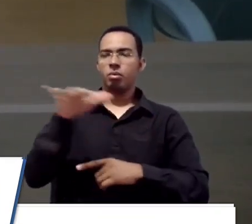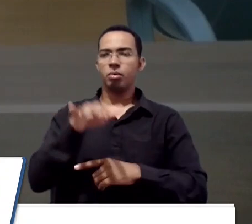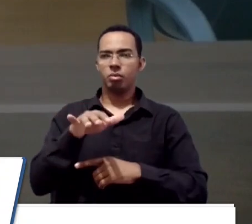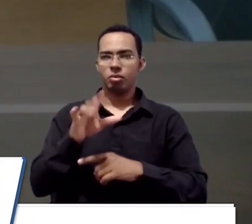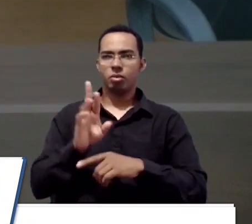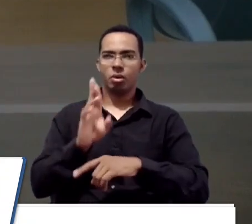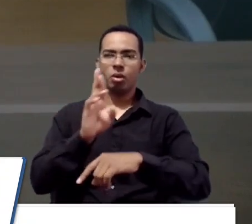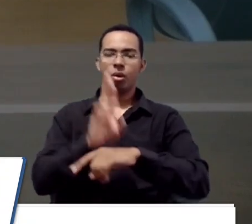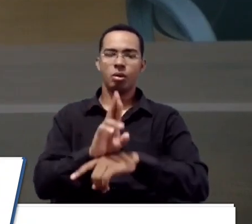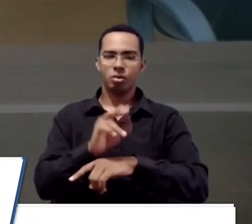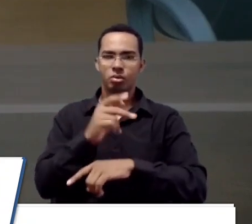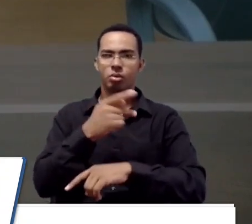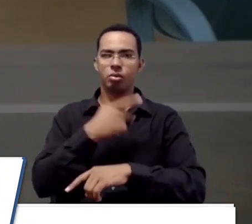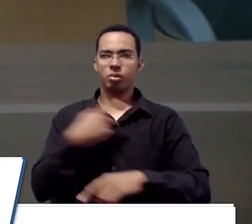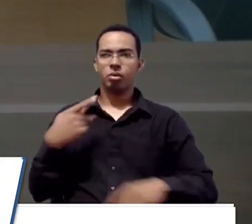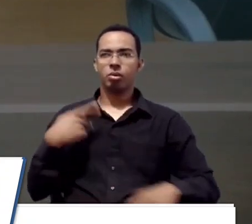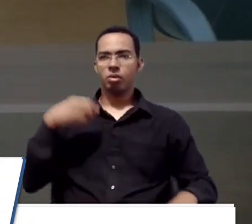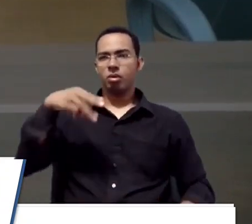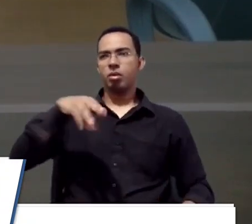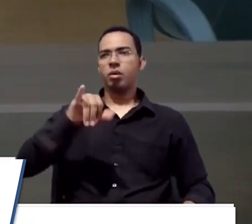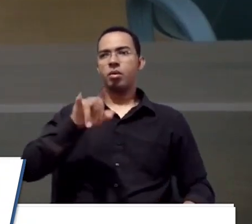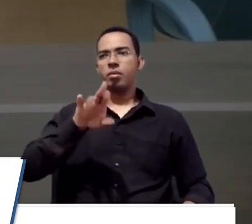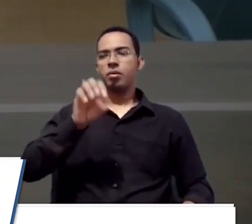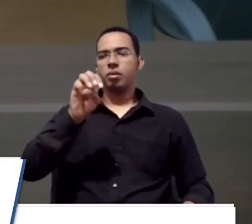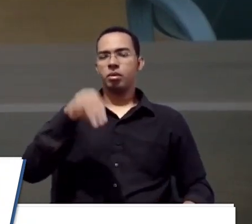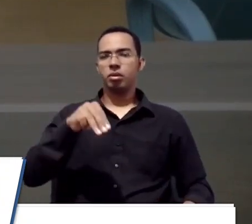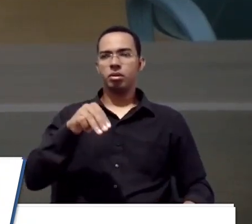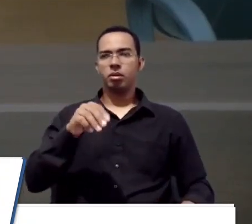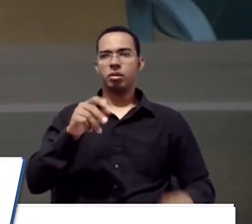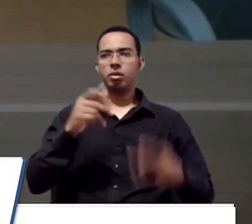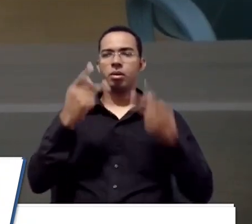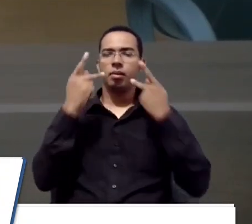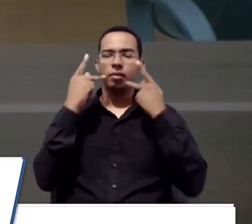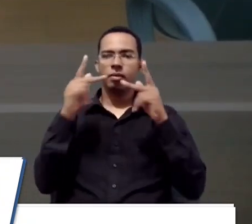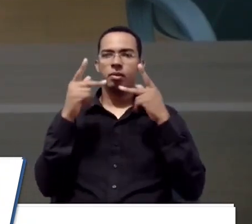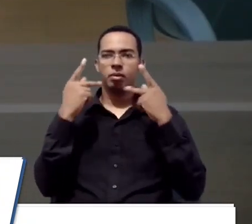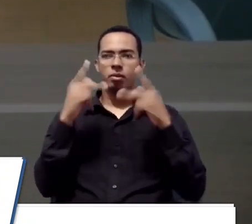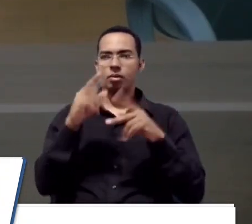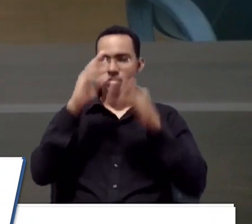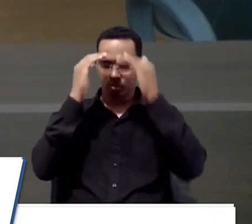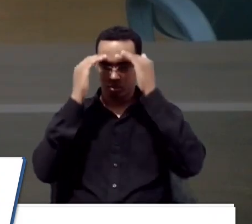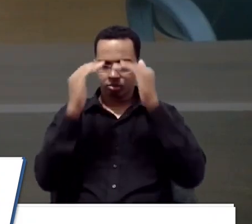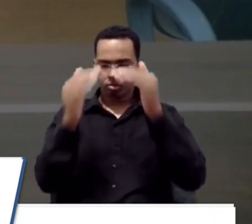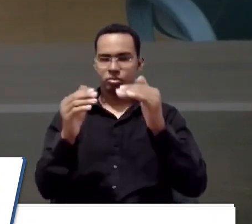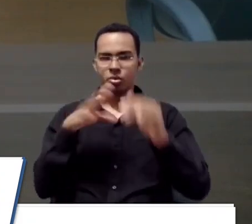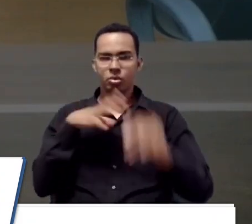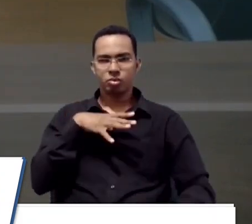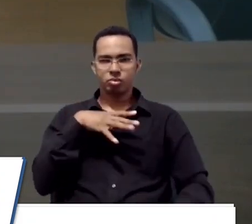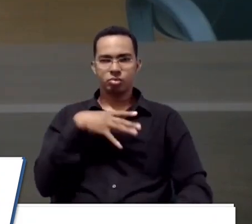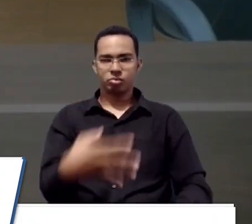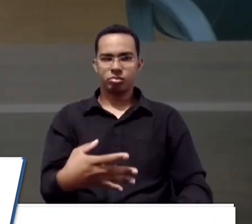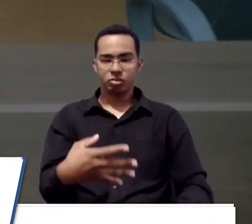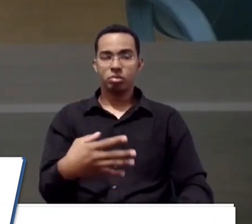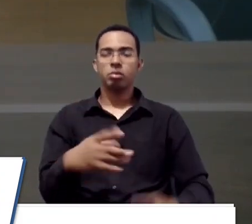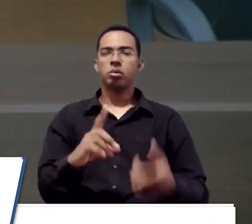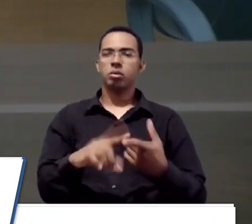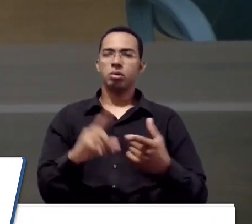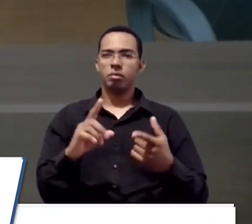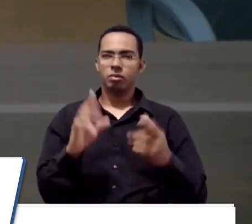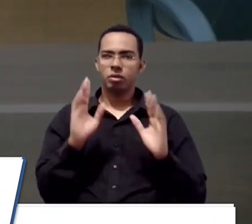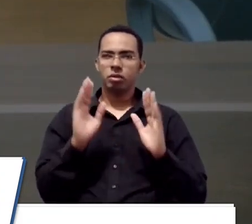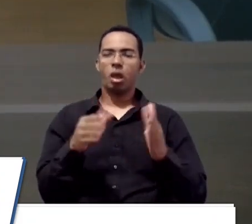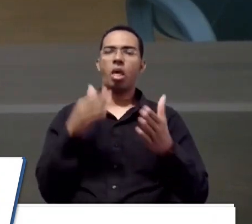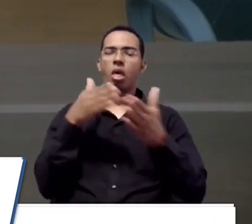trabalhos, a pastora Miriam ministra a igreja com autoridade e coragem, mesmo após